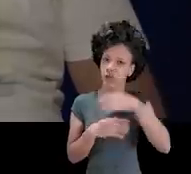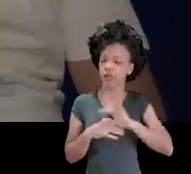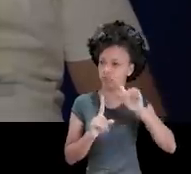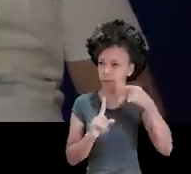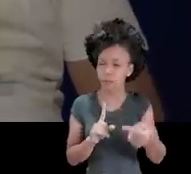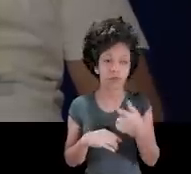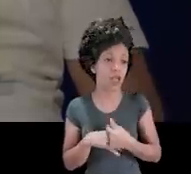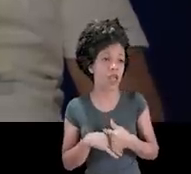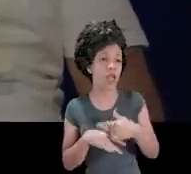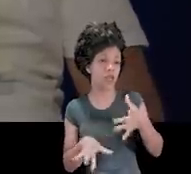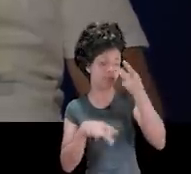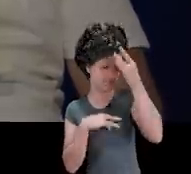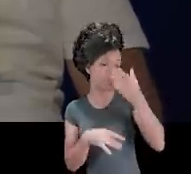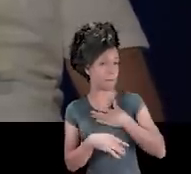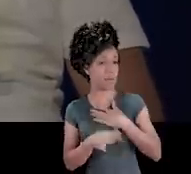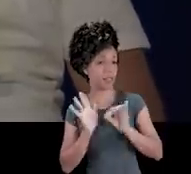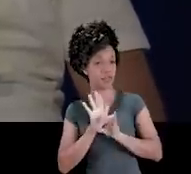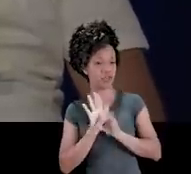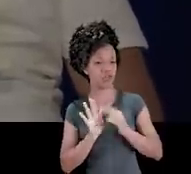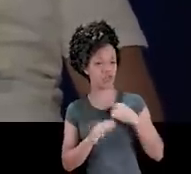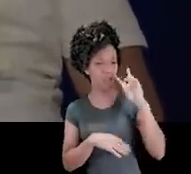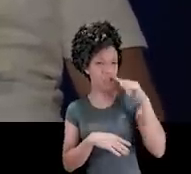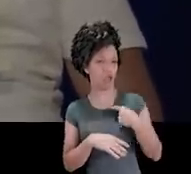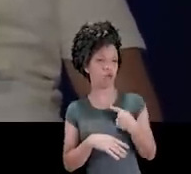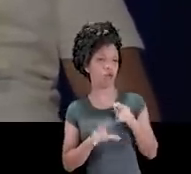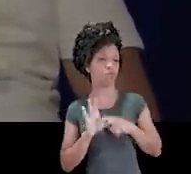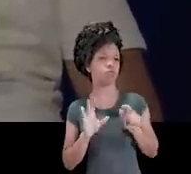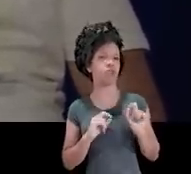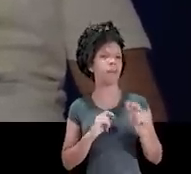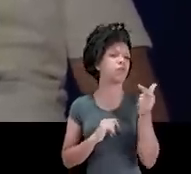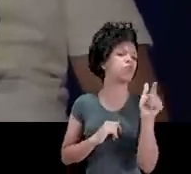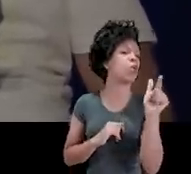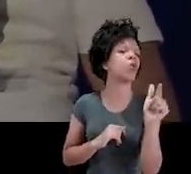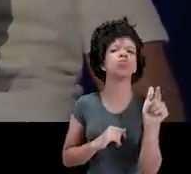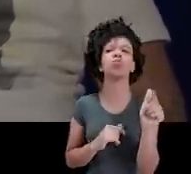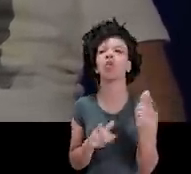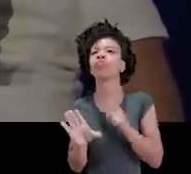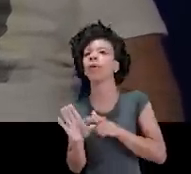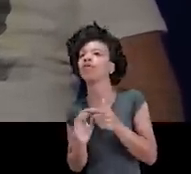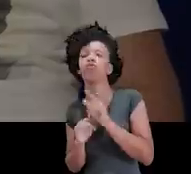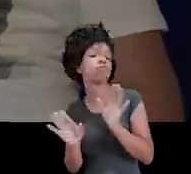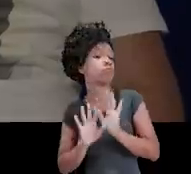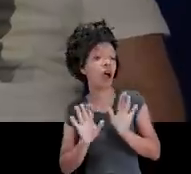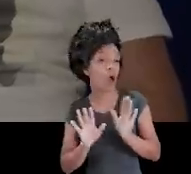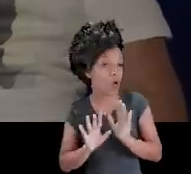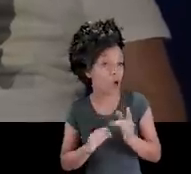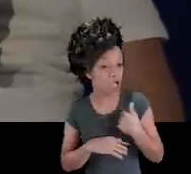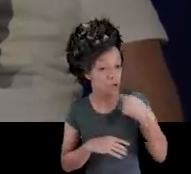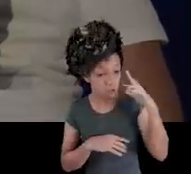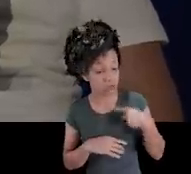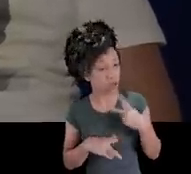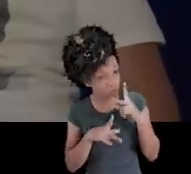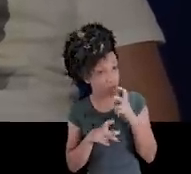a confirmação da minha personalidade. Eu sou eu. Eu não dependo do outro ou da aprovação de quem quer que seja para